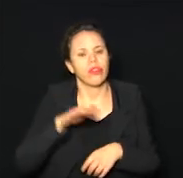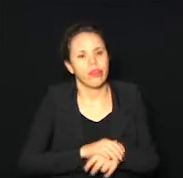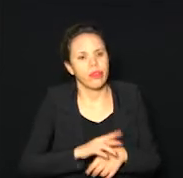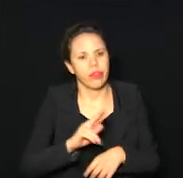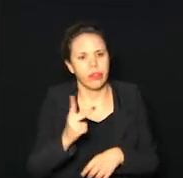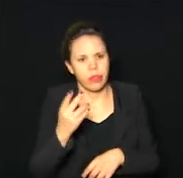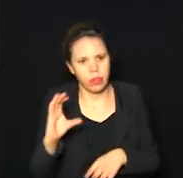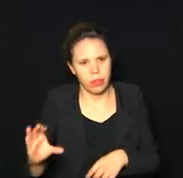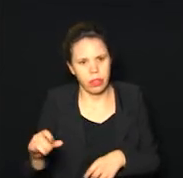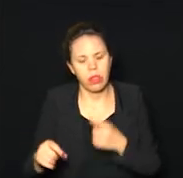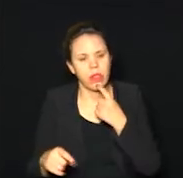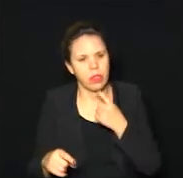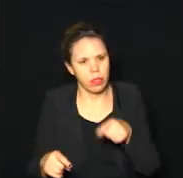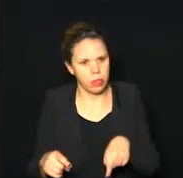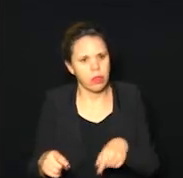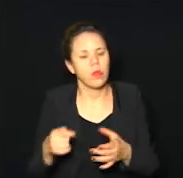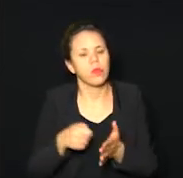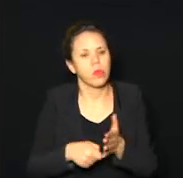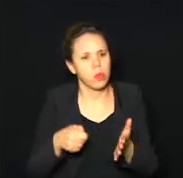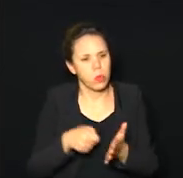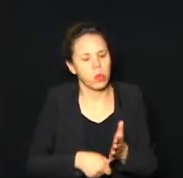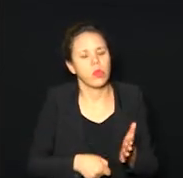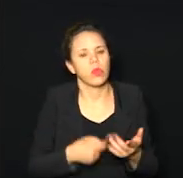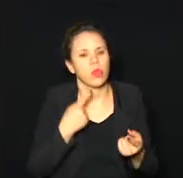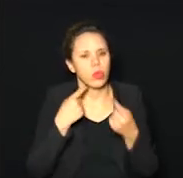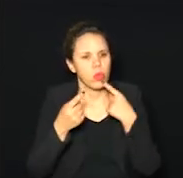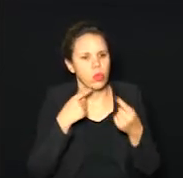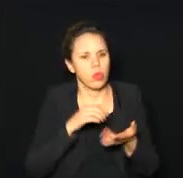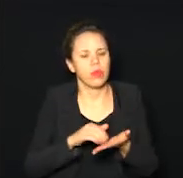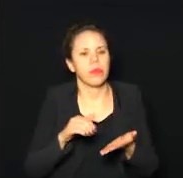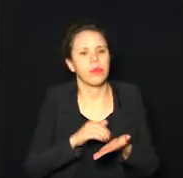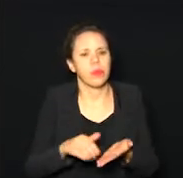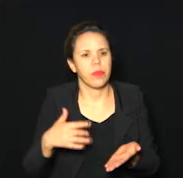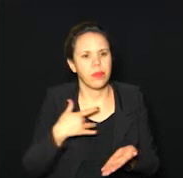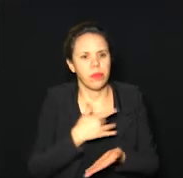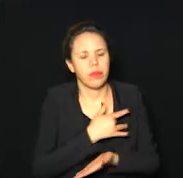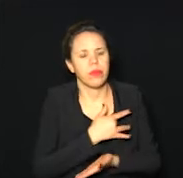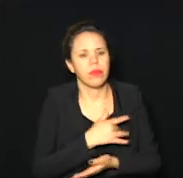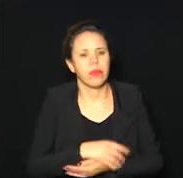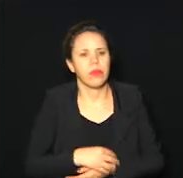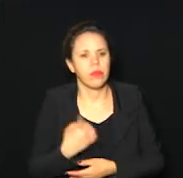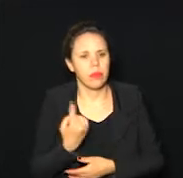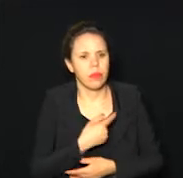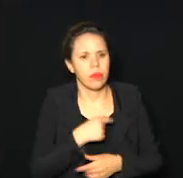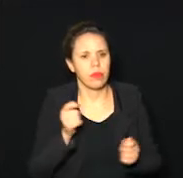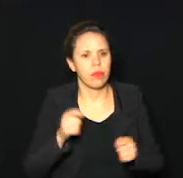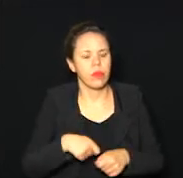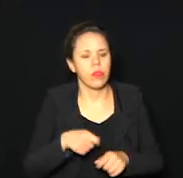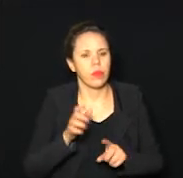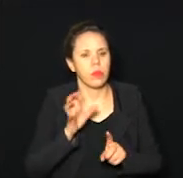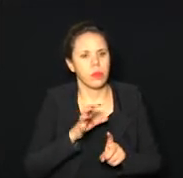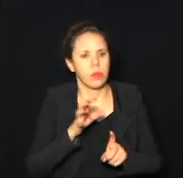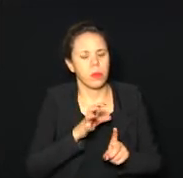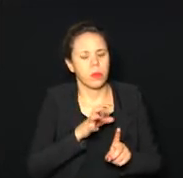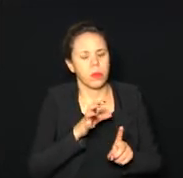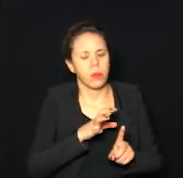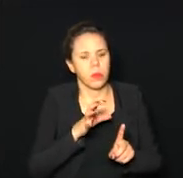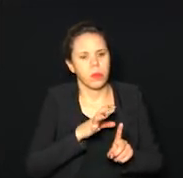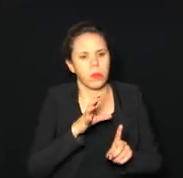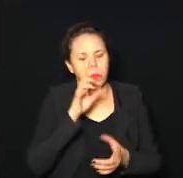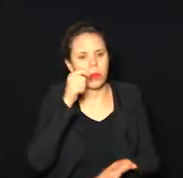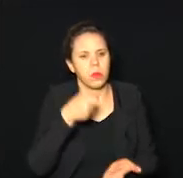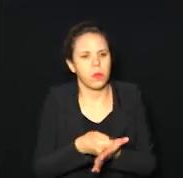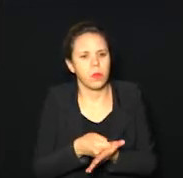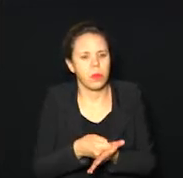também aqui em Campinas estamos também cobrando e dialogando com a Secretaria de Saúde para que a gente possa pressionar no sentido de